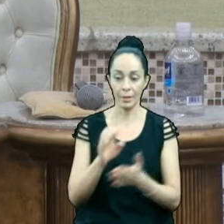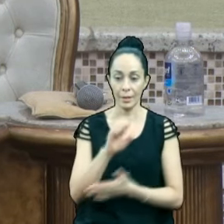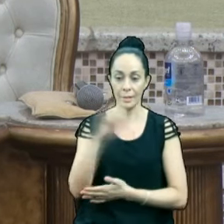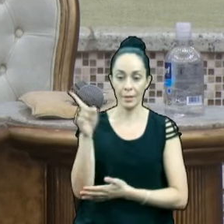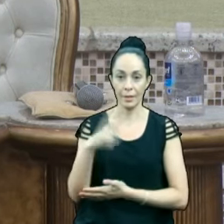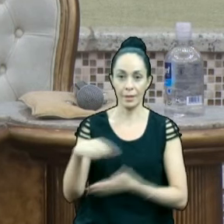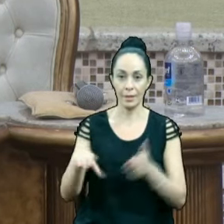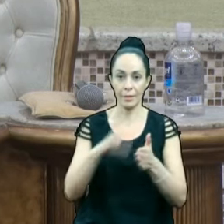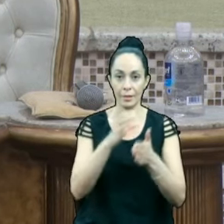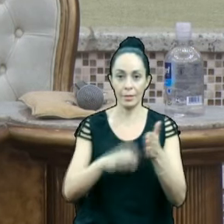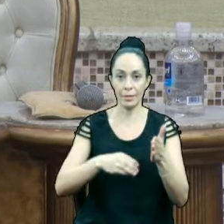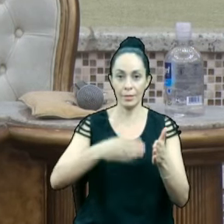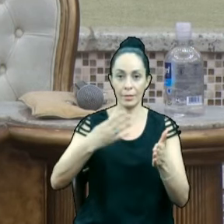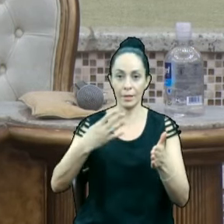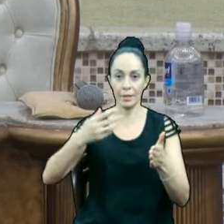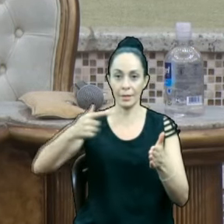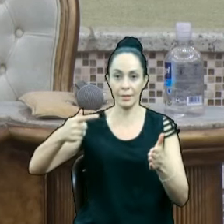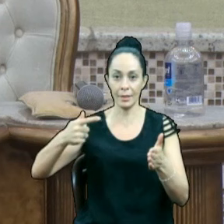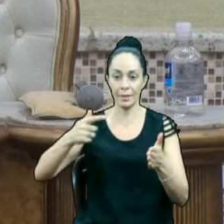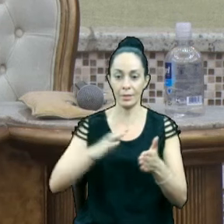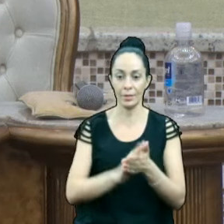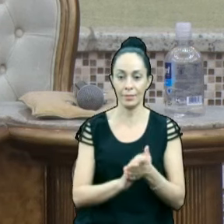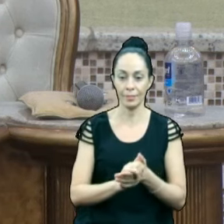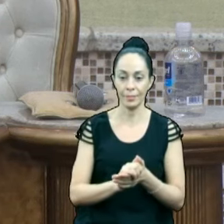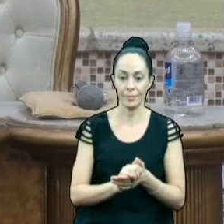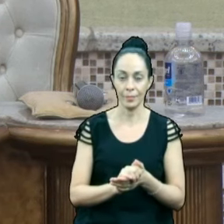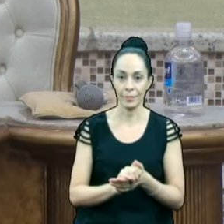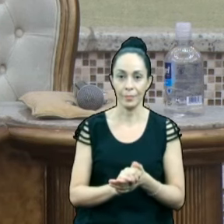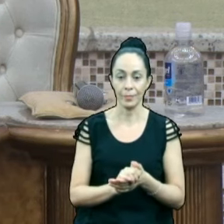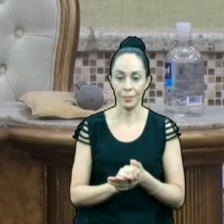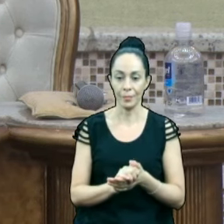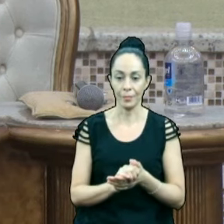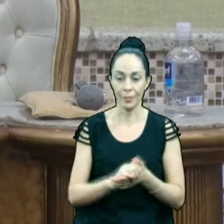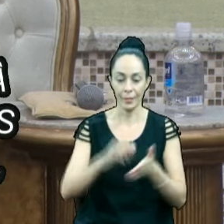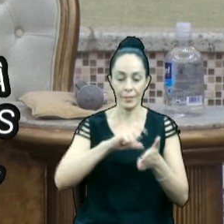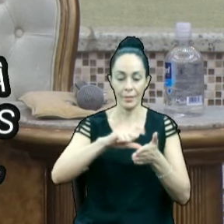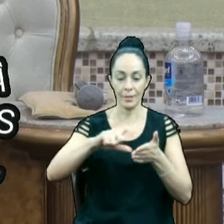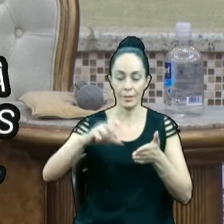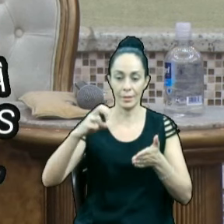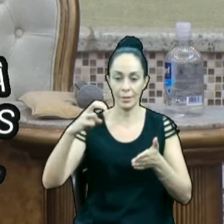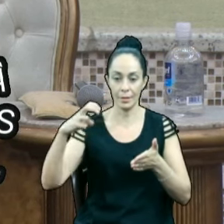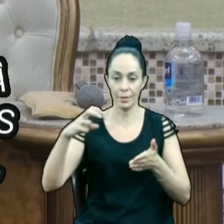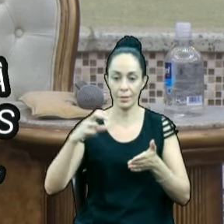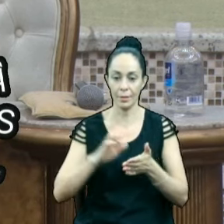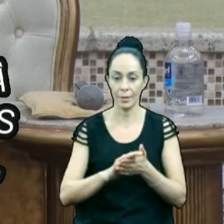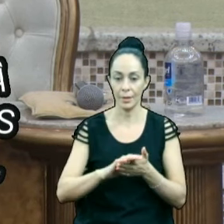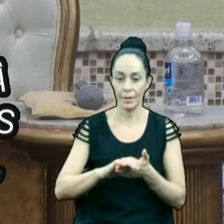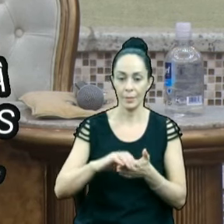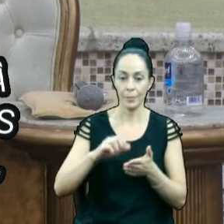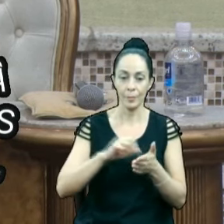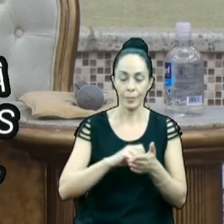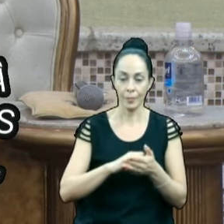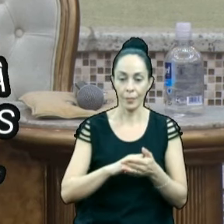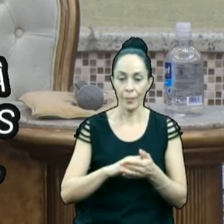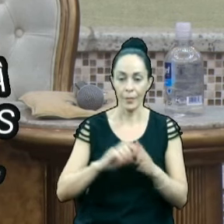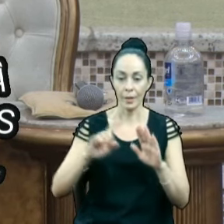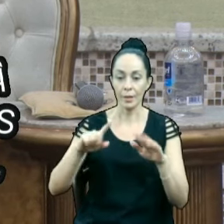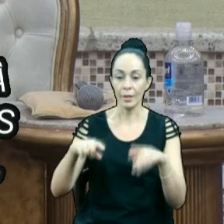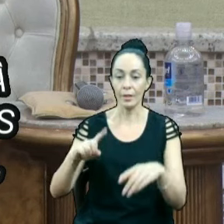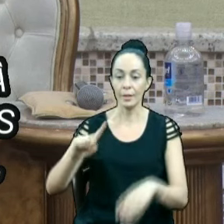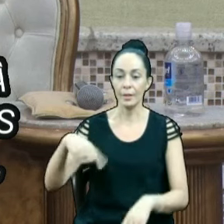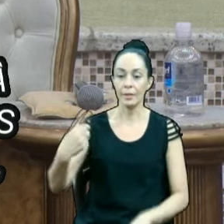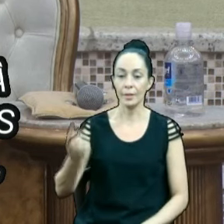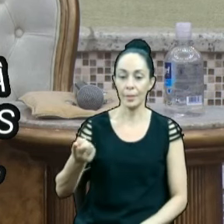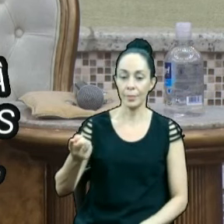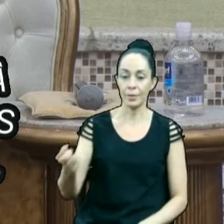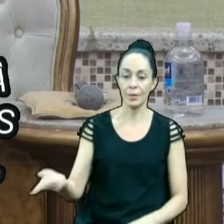47 eu vou ler até o Versículo 5 e depois disso me fez voltar a